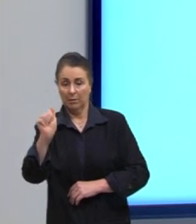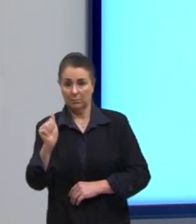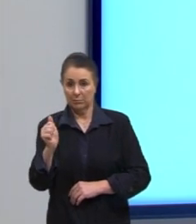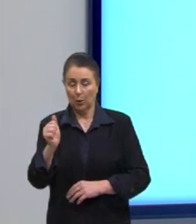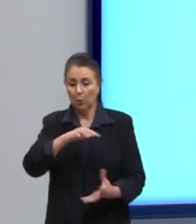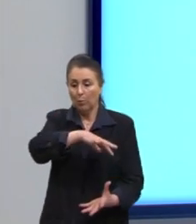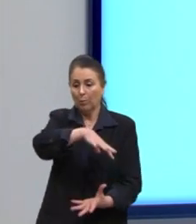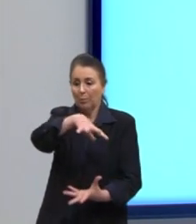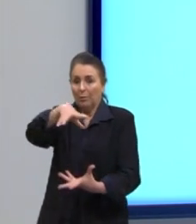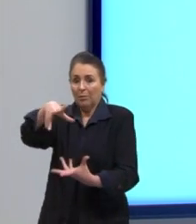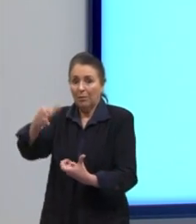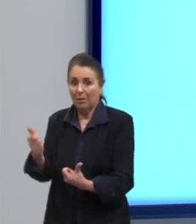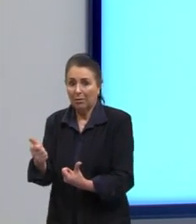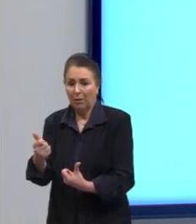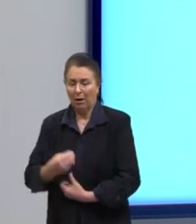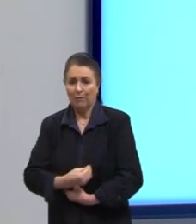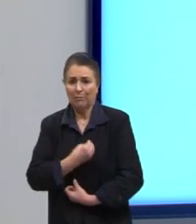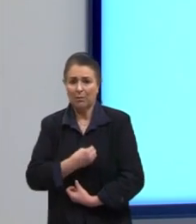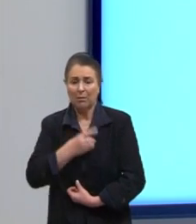no limite